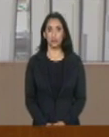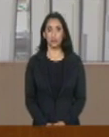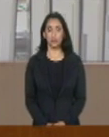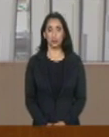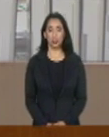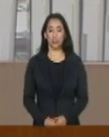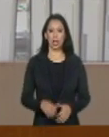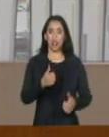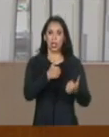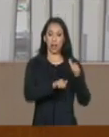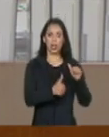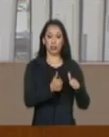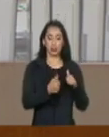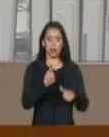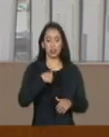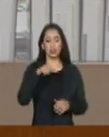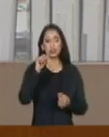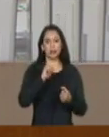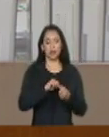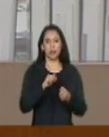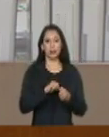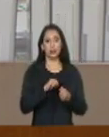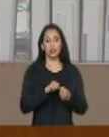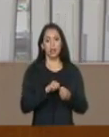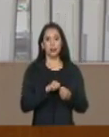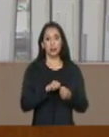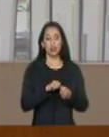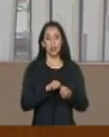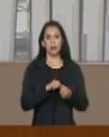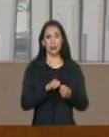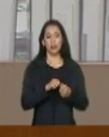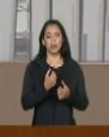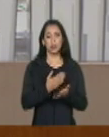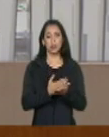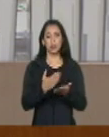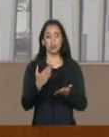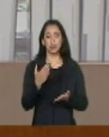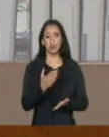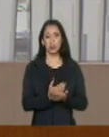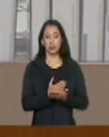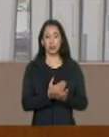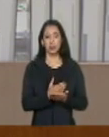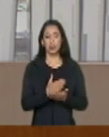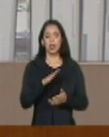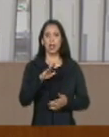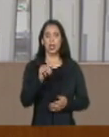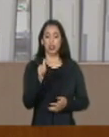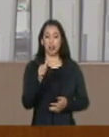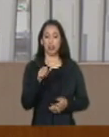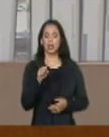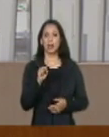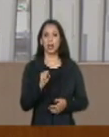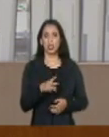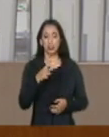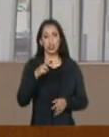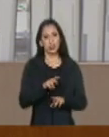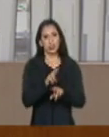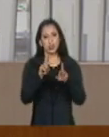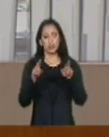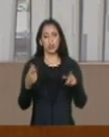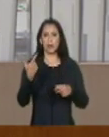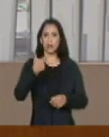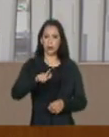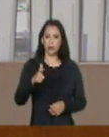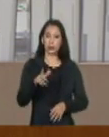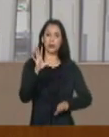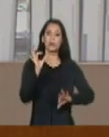análise que eu fiz partindo da diferenciação deste caso, que é um caso em abstrato, dos outros casos que já foram